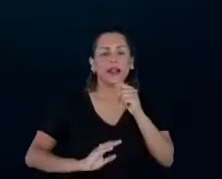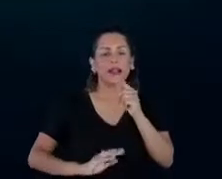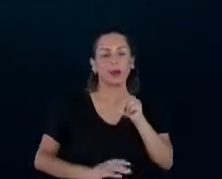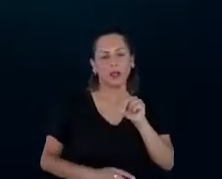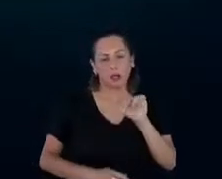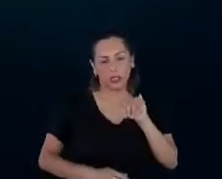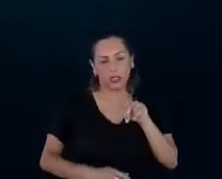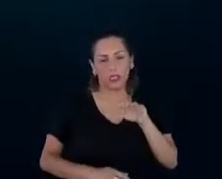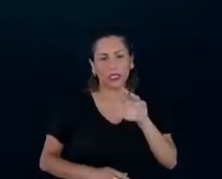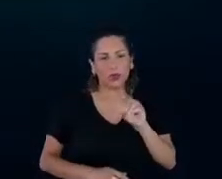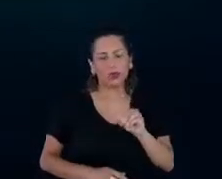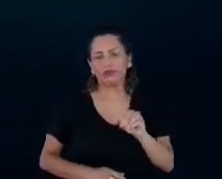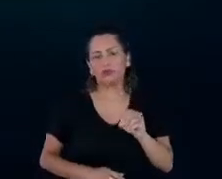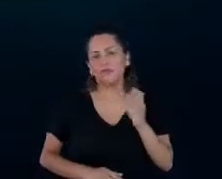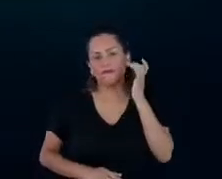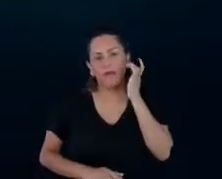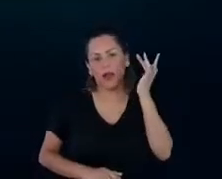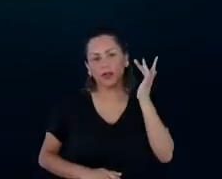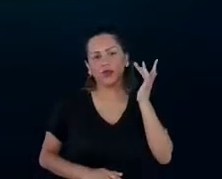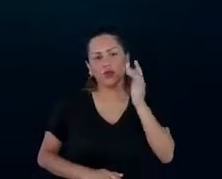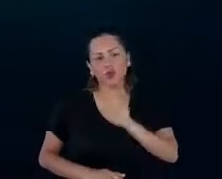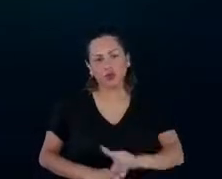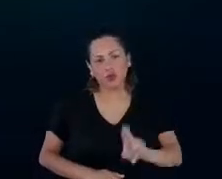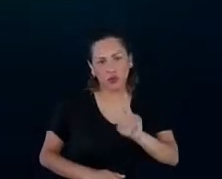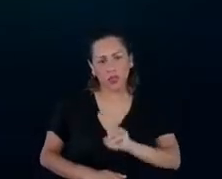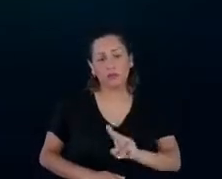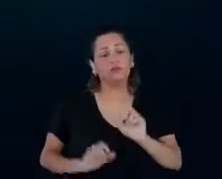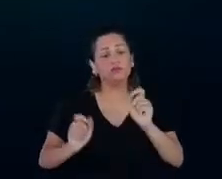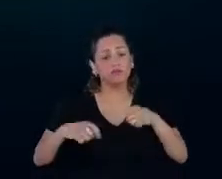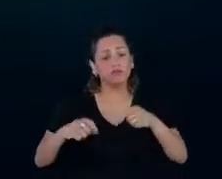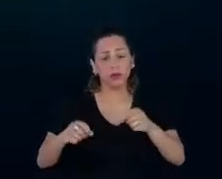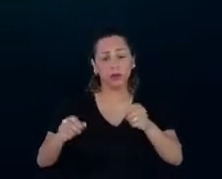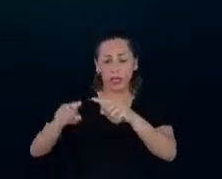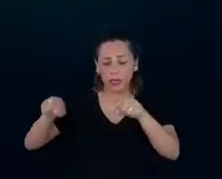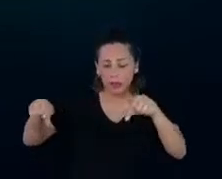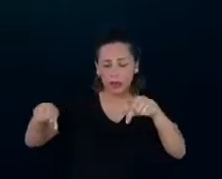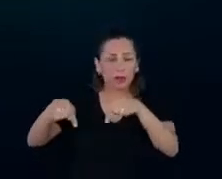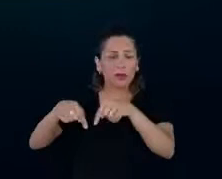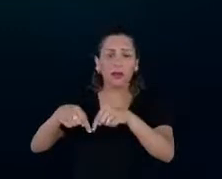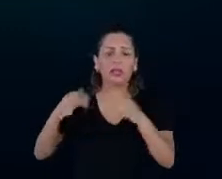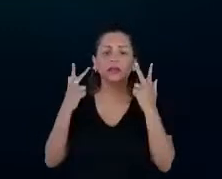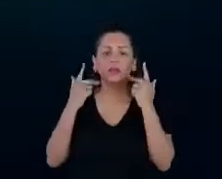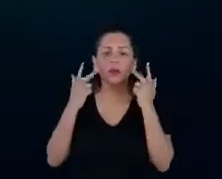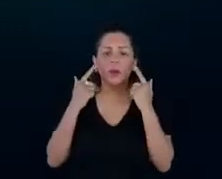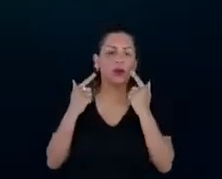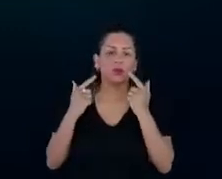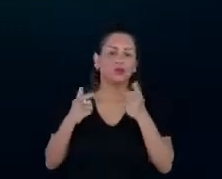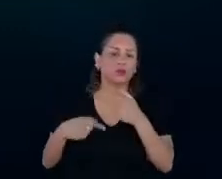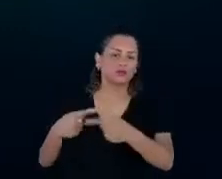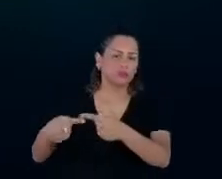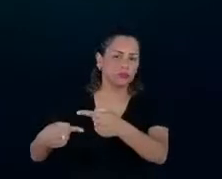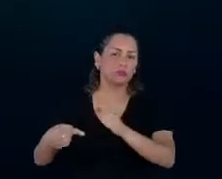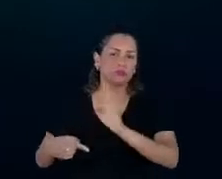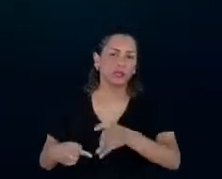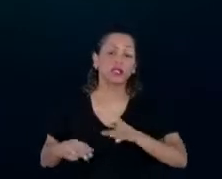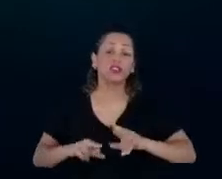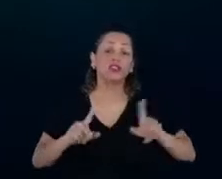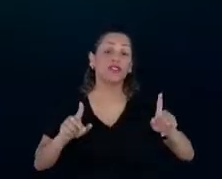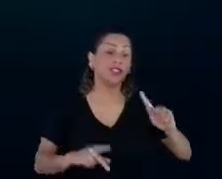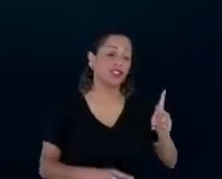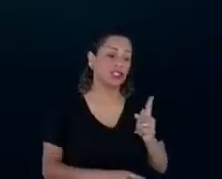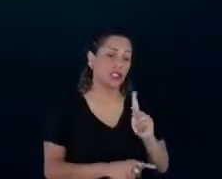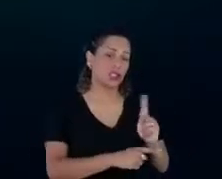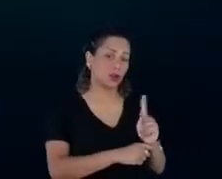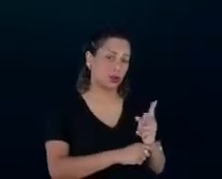pode utilizar tanques de combustível convencional, um pouco diferente das células de hidrogênio PEM, que precisaria